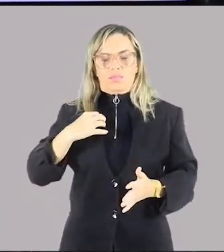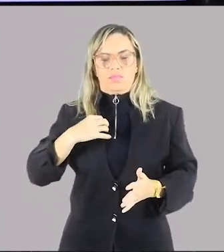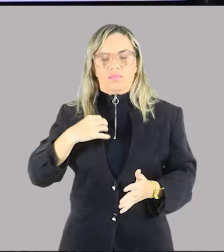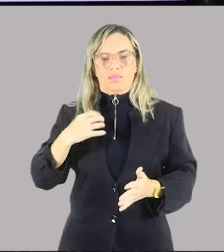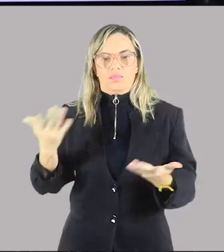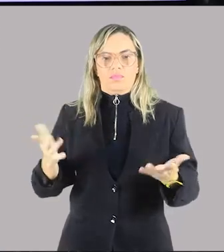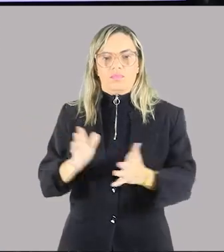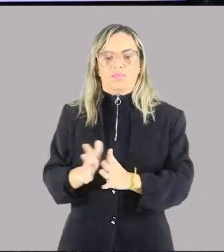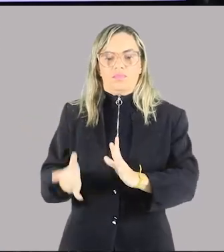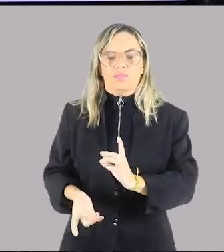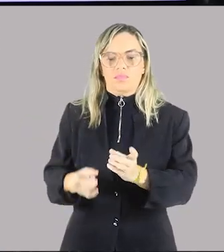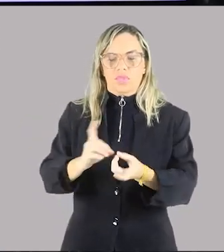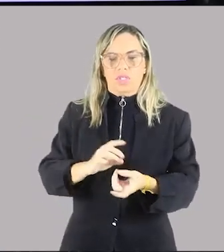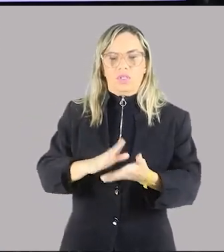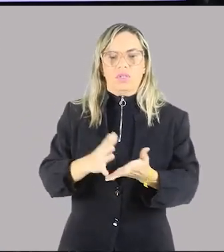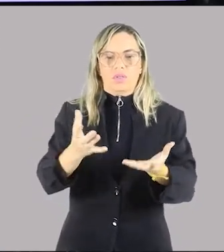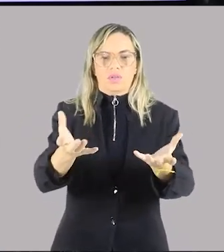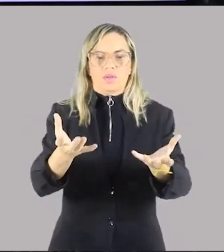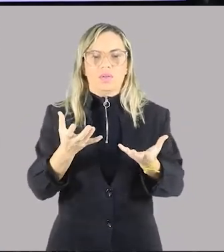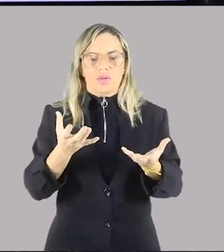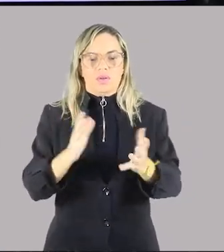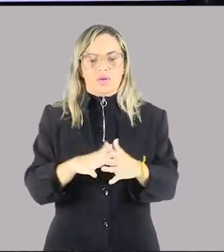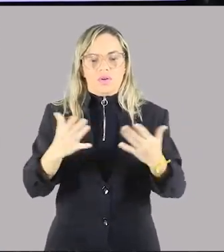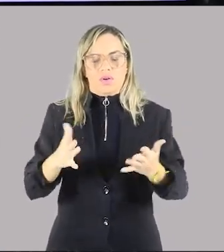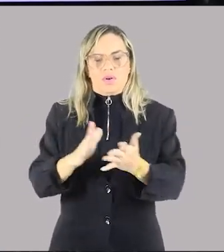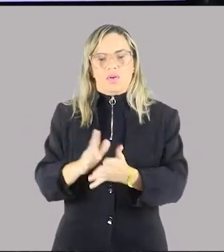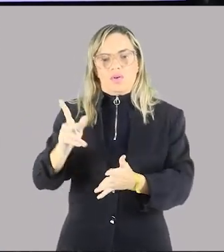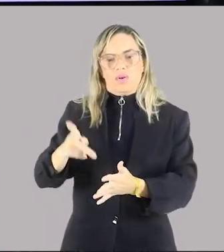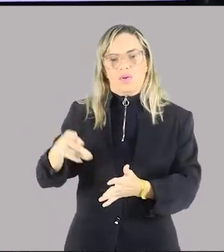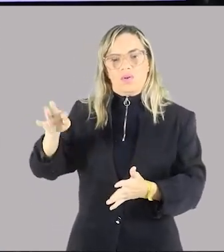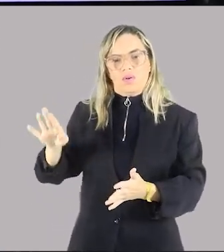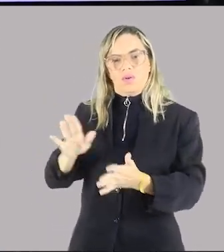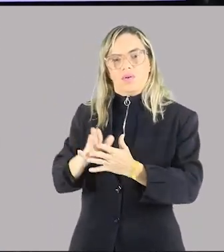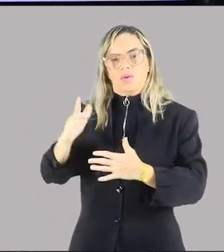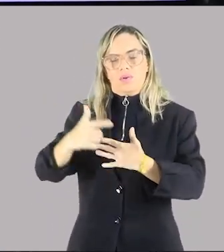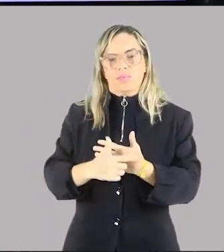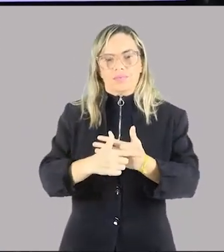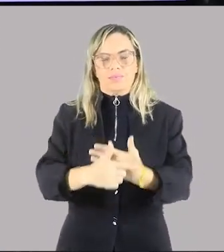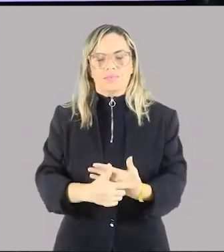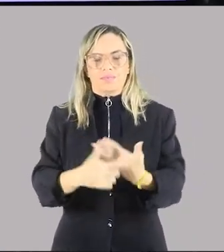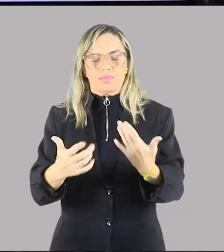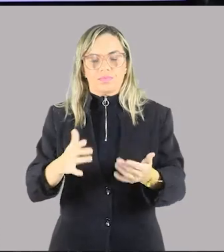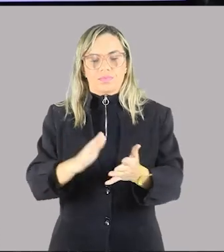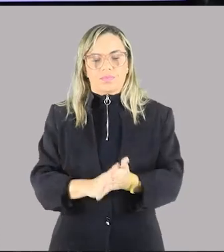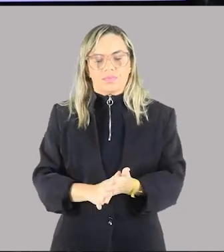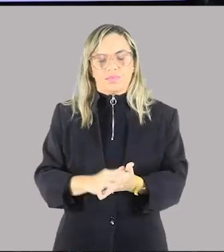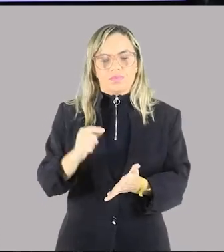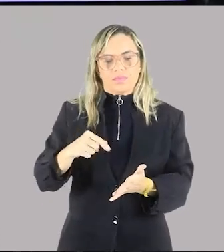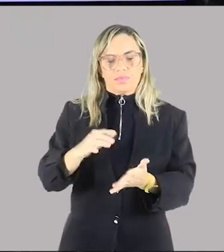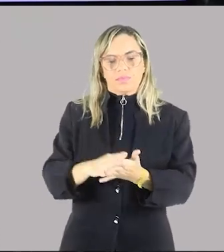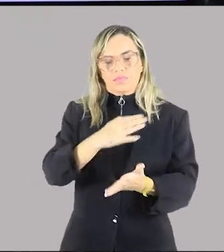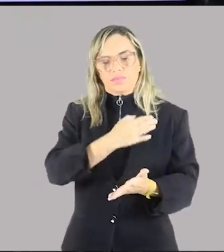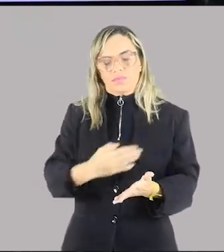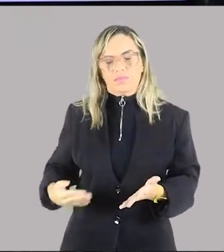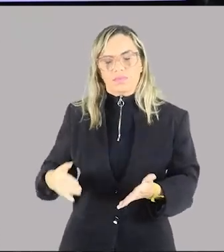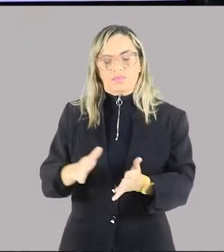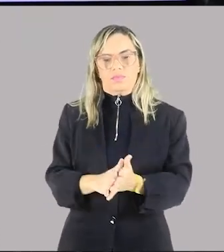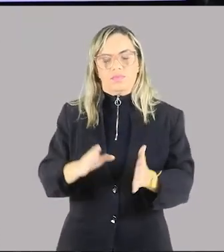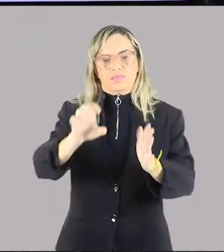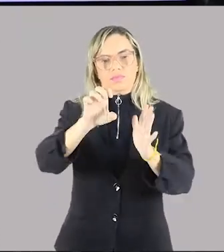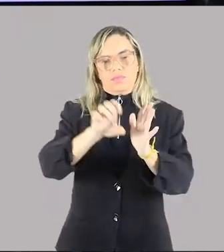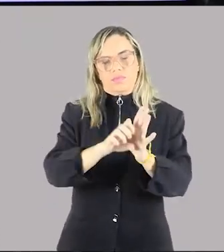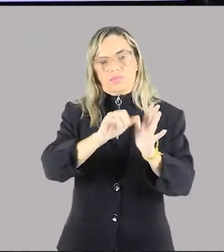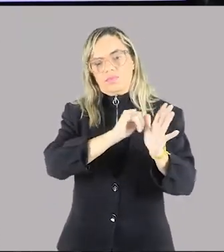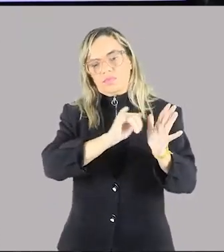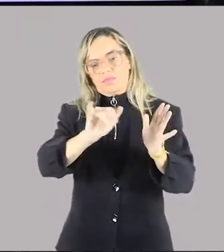se voluntaria para participar enquanto agente público de alguma função estatal após a abertura desse edital de convocação,